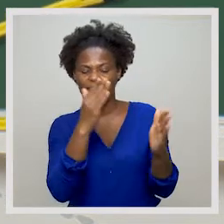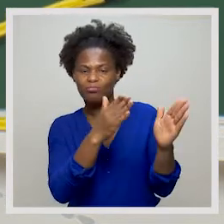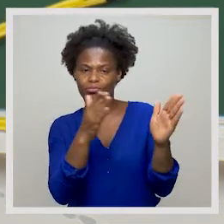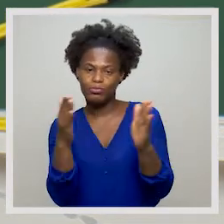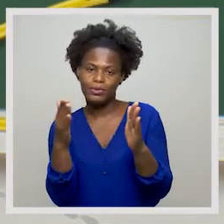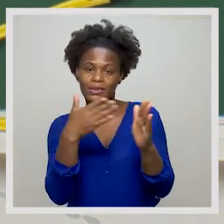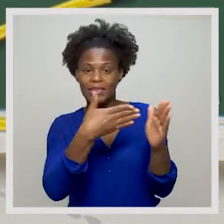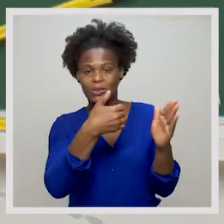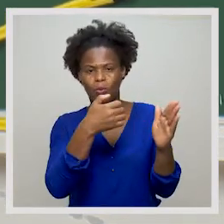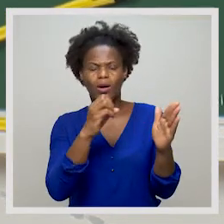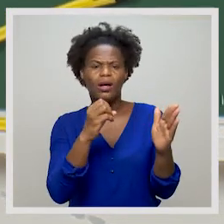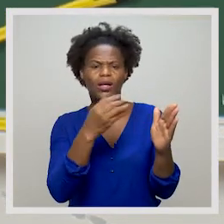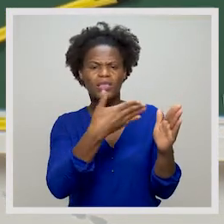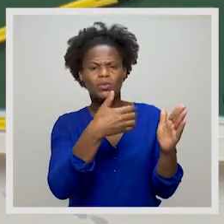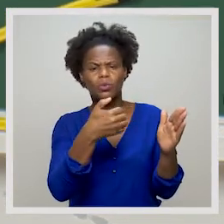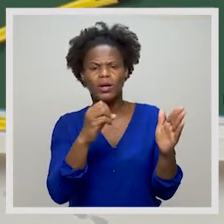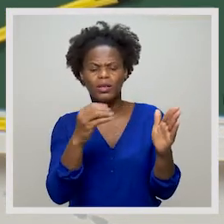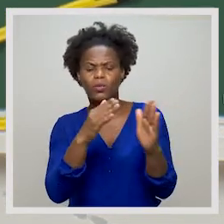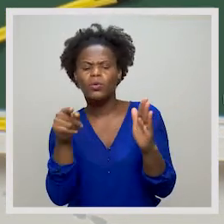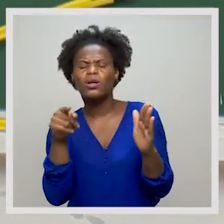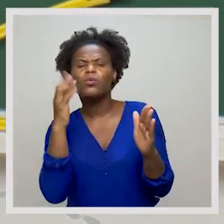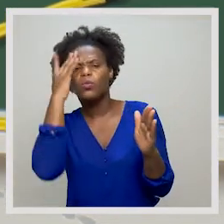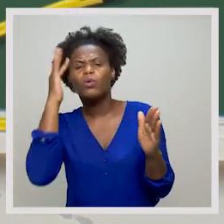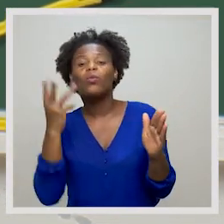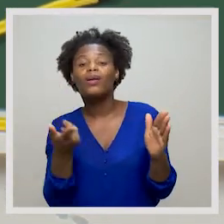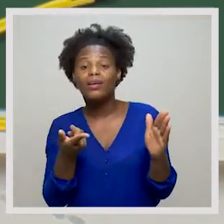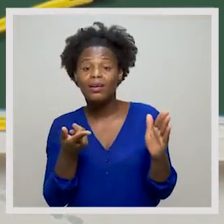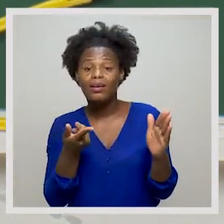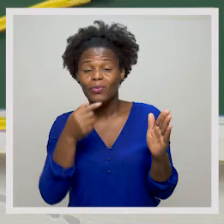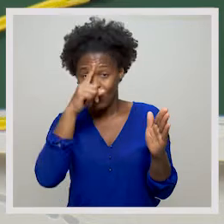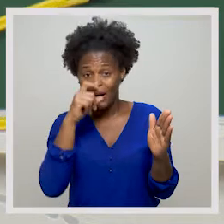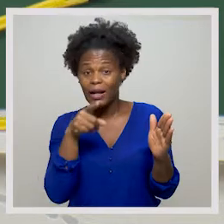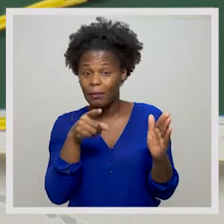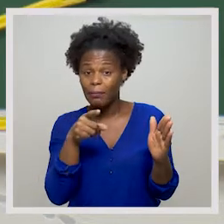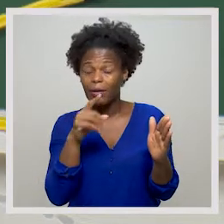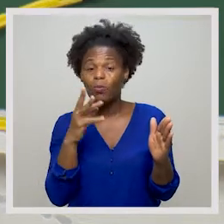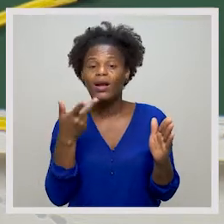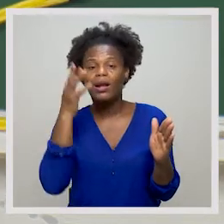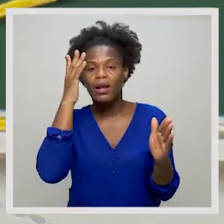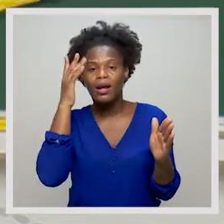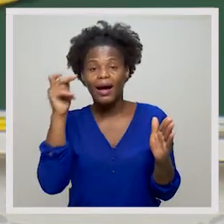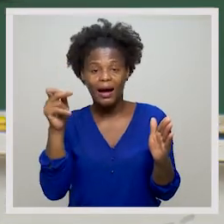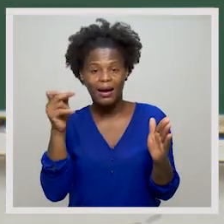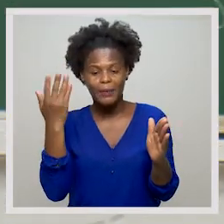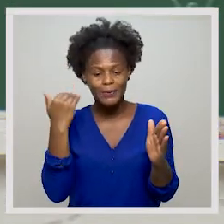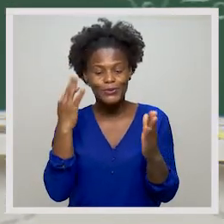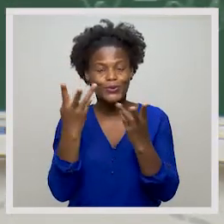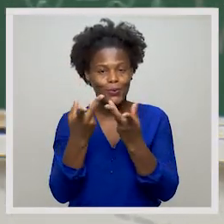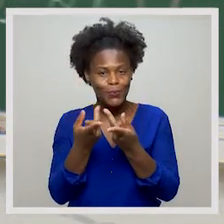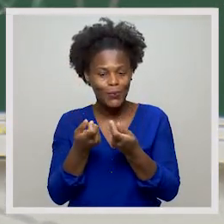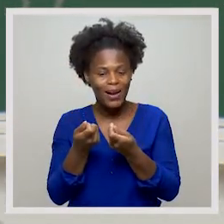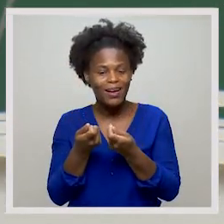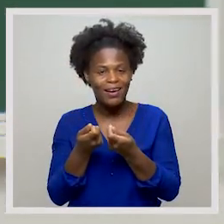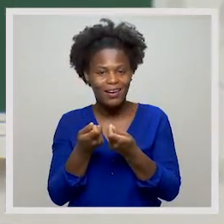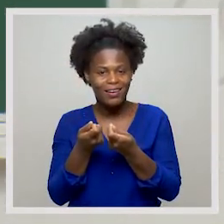até... Professora, até onde? Qual é o número que eu vou colocar aqui? Estão a lembrar da letra A que nós calculamos na